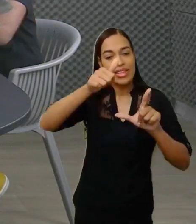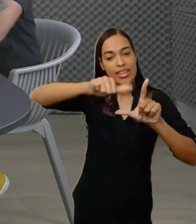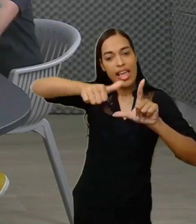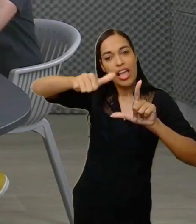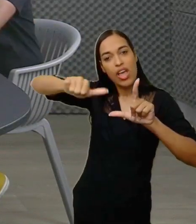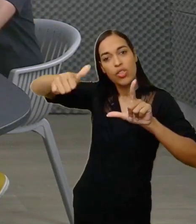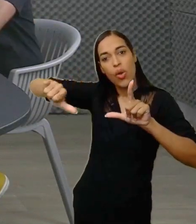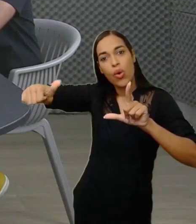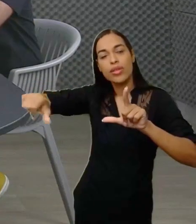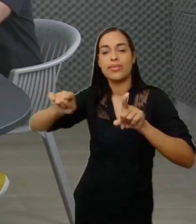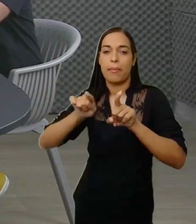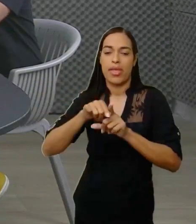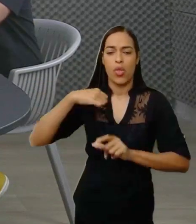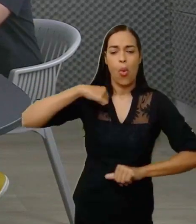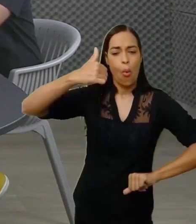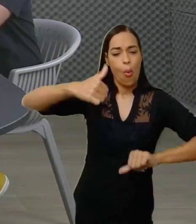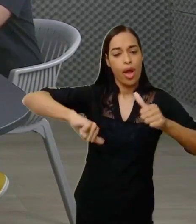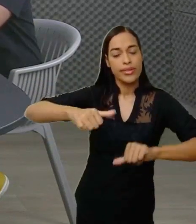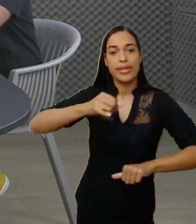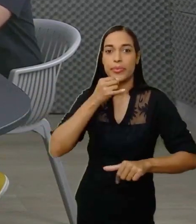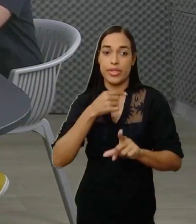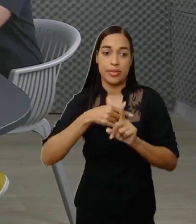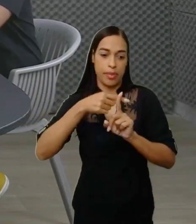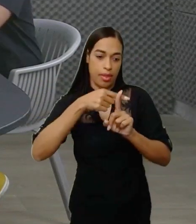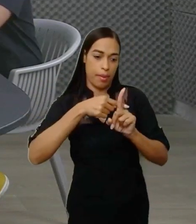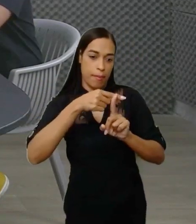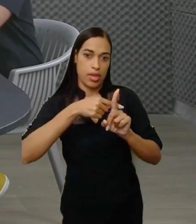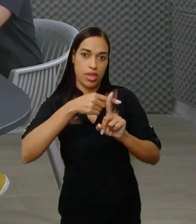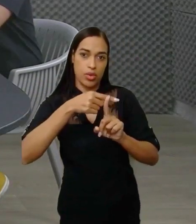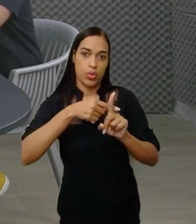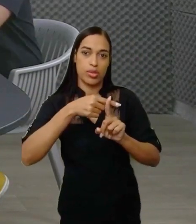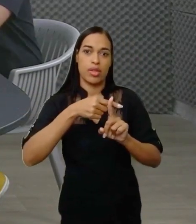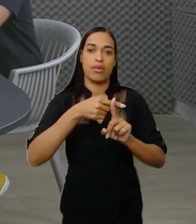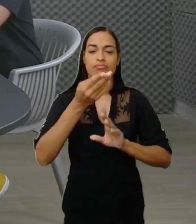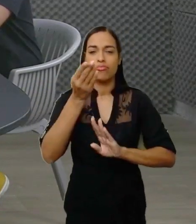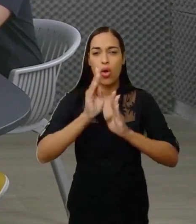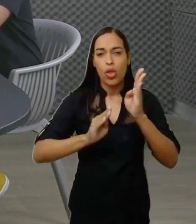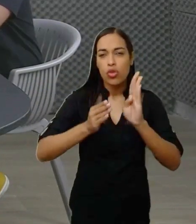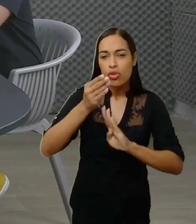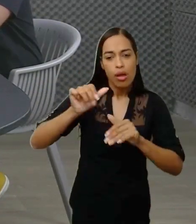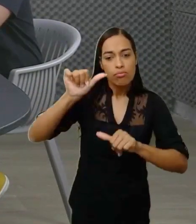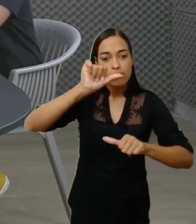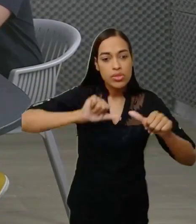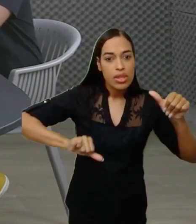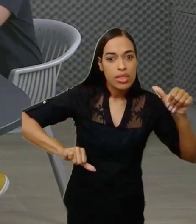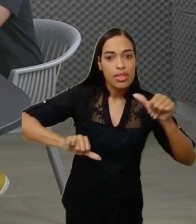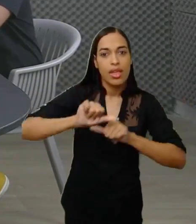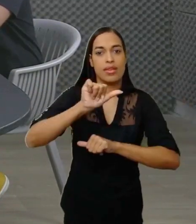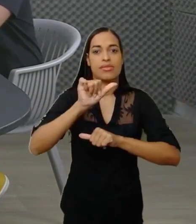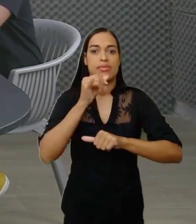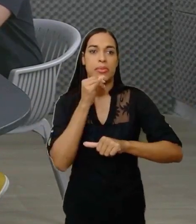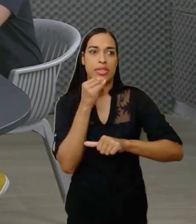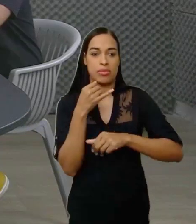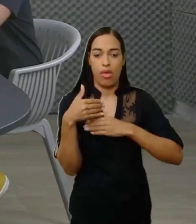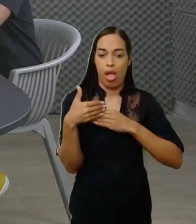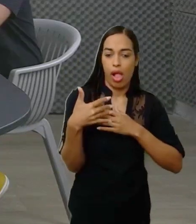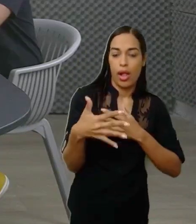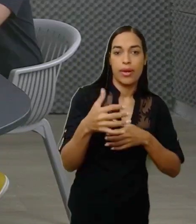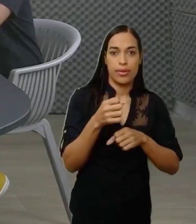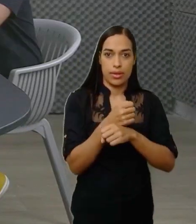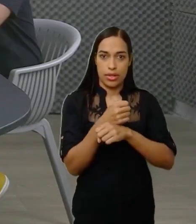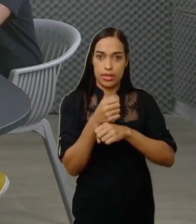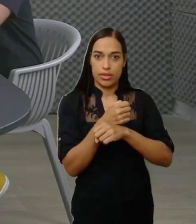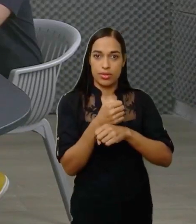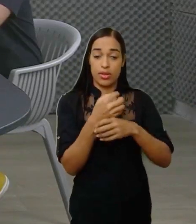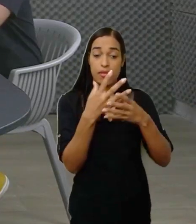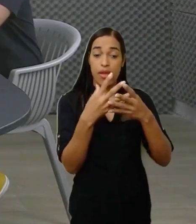inclusive, de qualidade, né? Que o gradiente de temperatura mudando bruscamente ou levemente ao longo de vários anos, eles acabam não